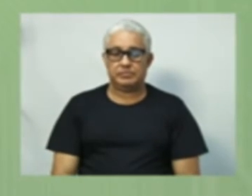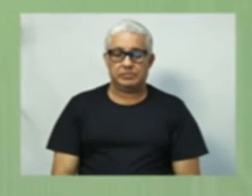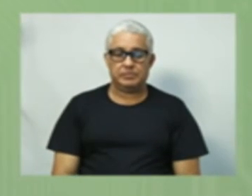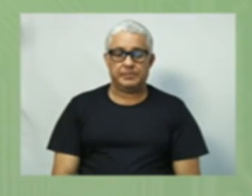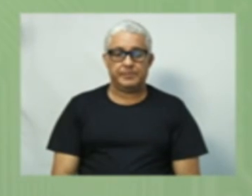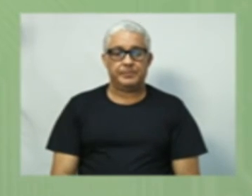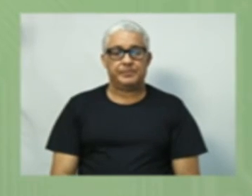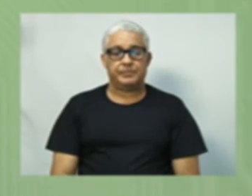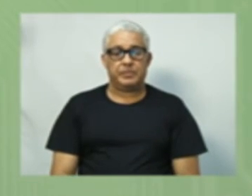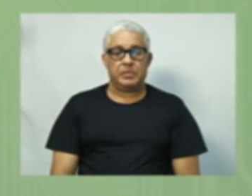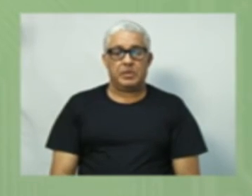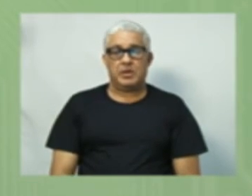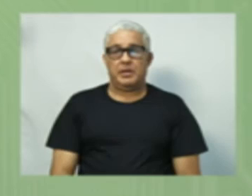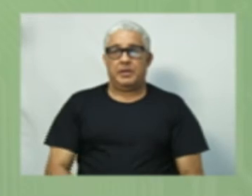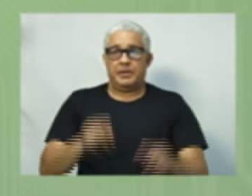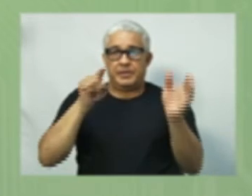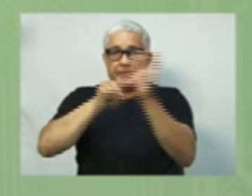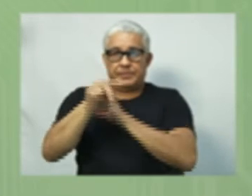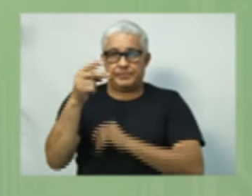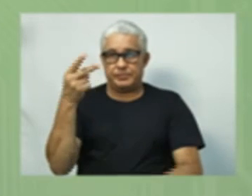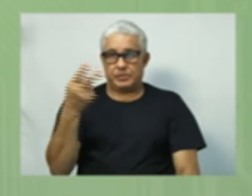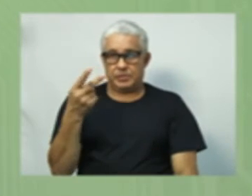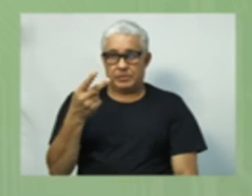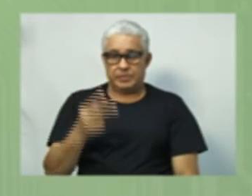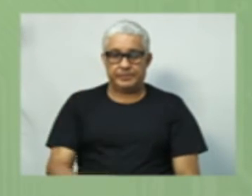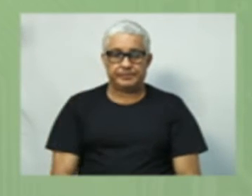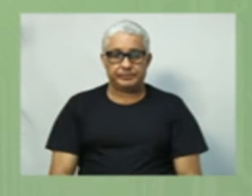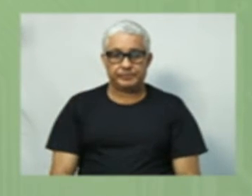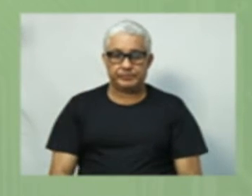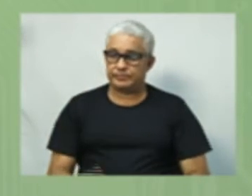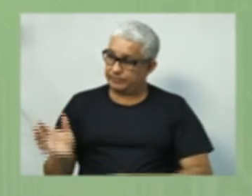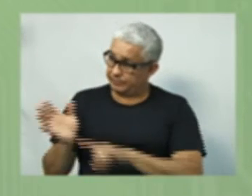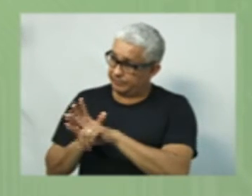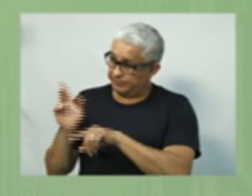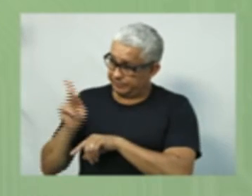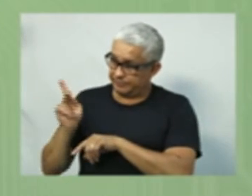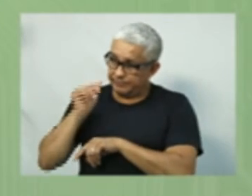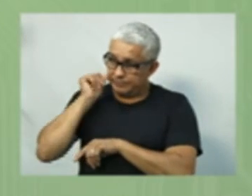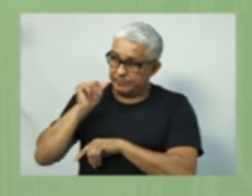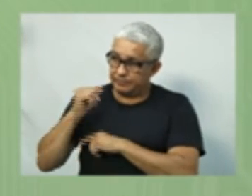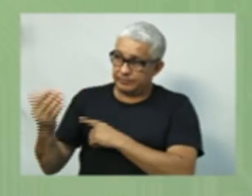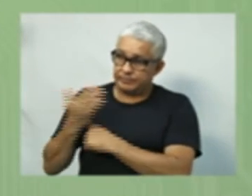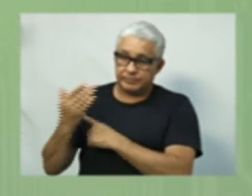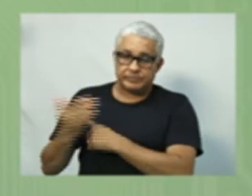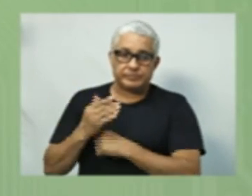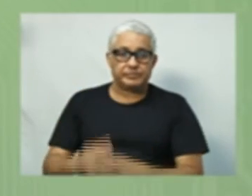questão 2. Professora, agora eu vou precisar da sua ajuda aqui.